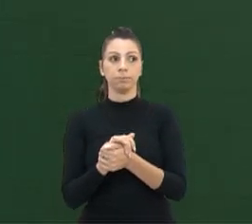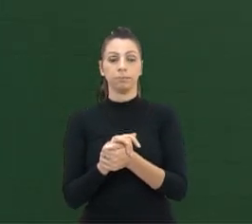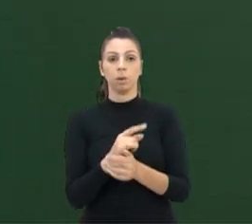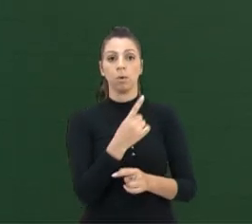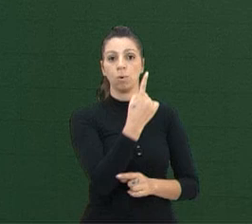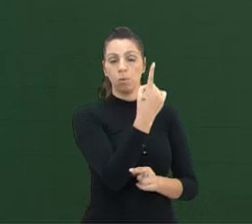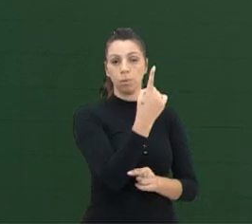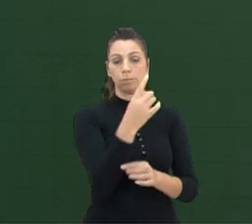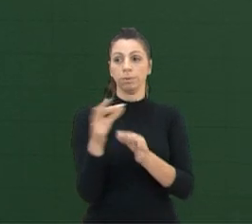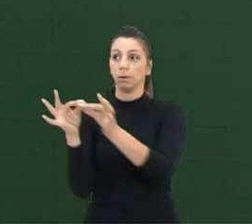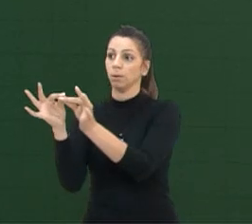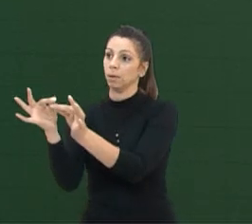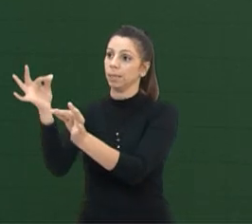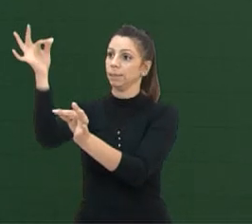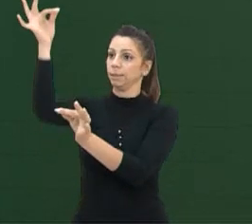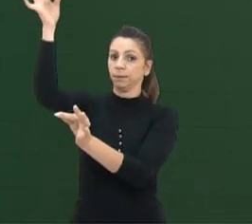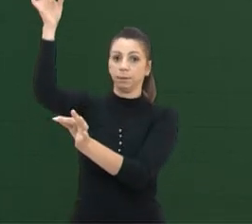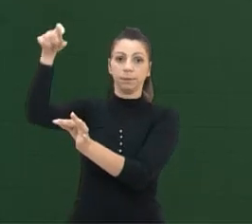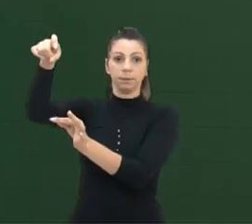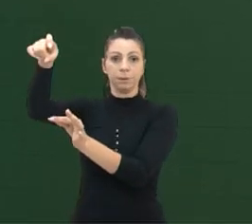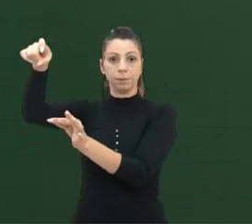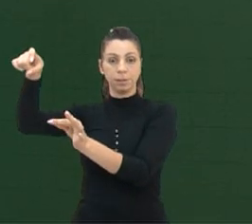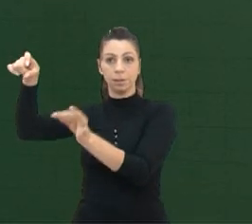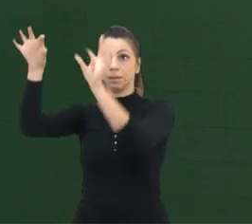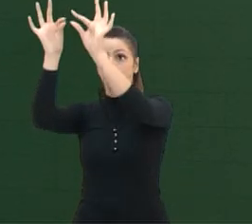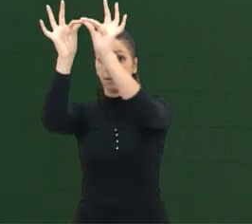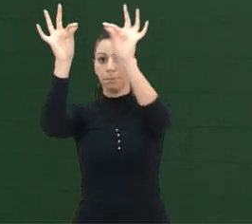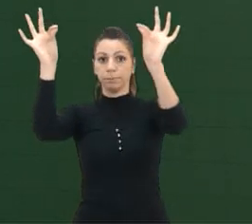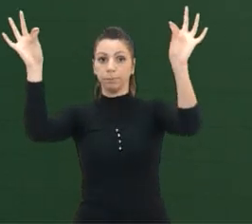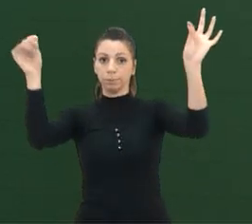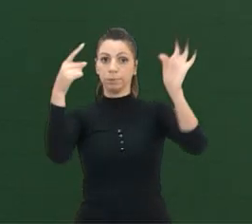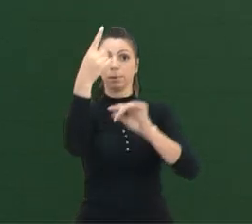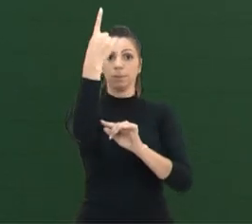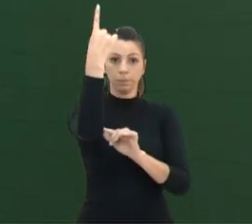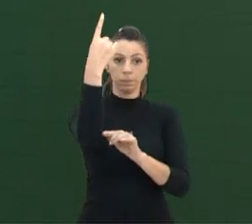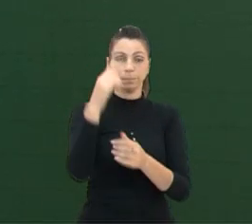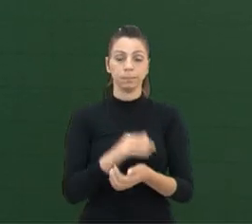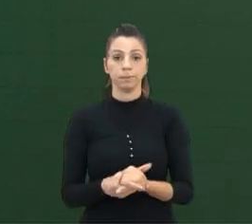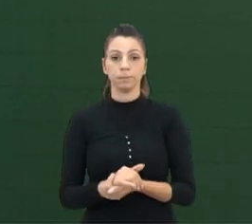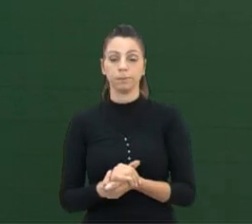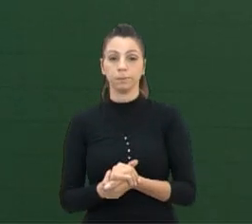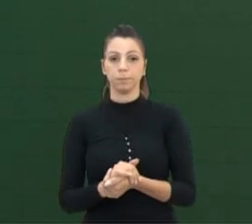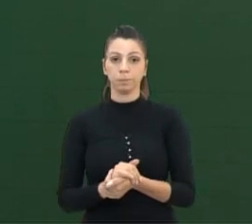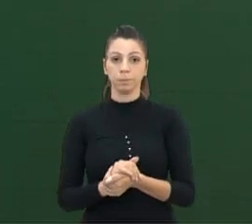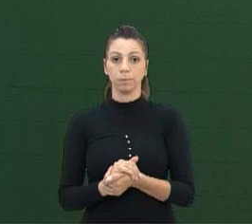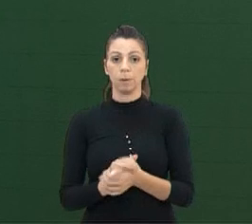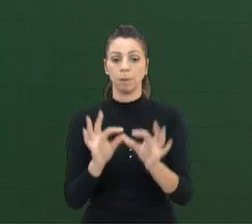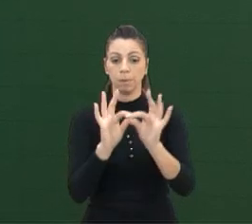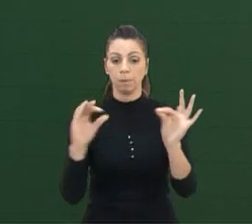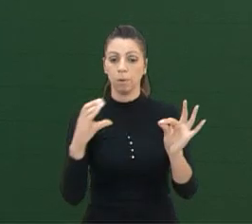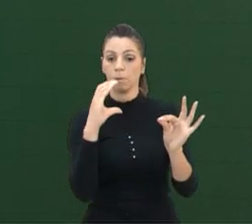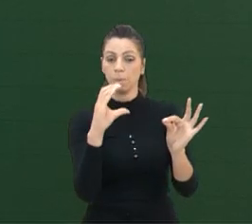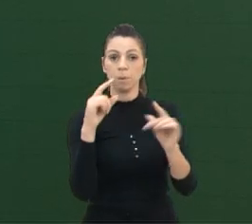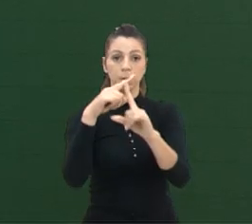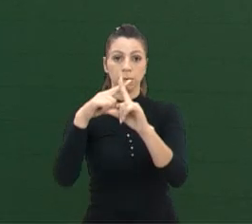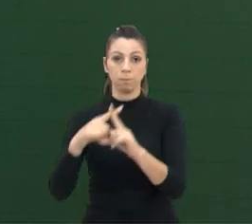1, aqui. A área de retângulo é o quê? Comprimento vezes largura. Então, uma